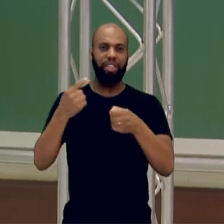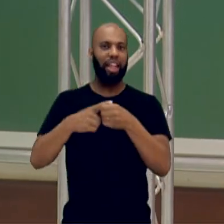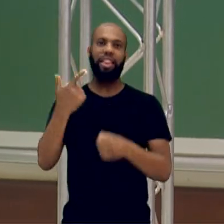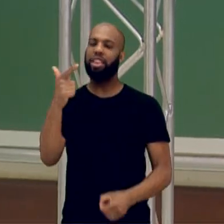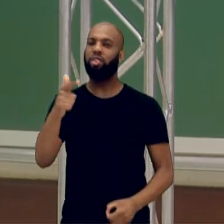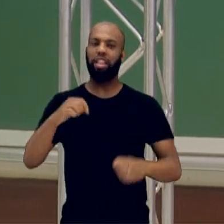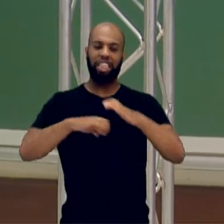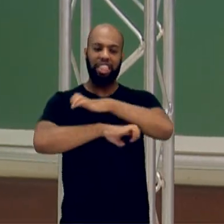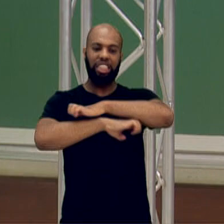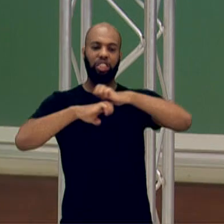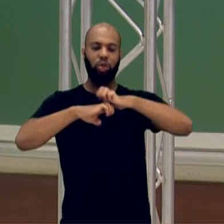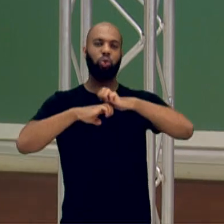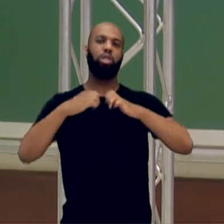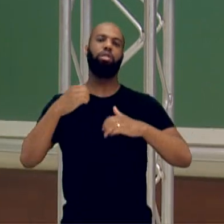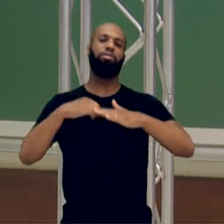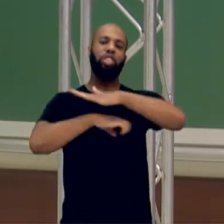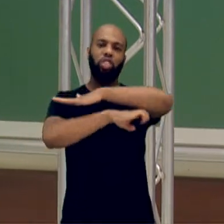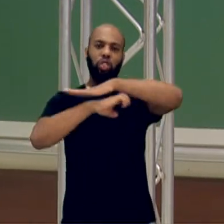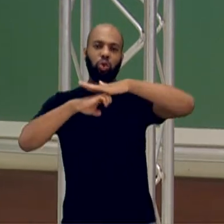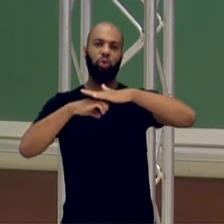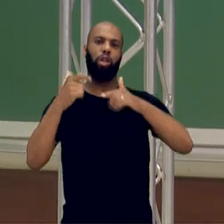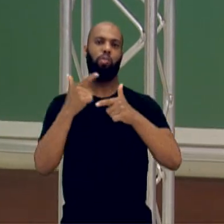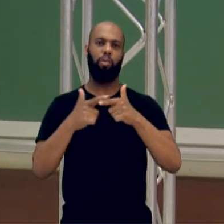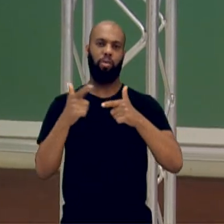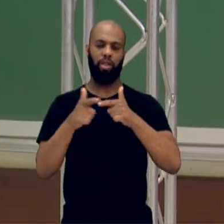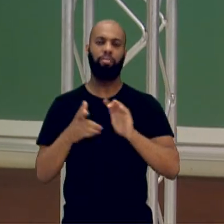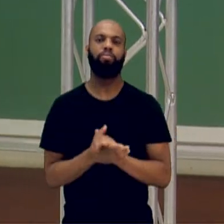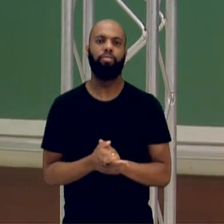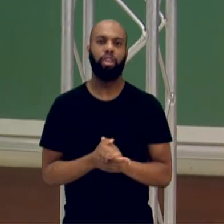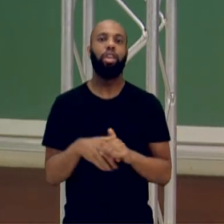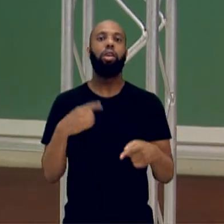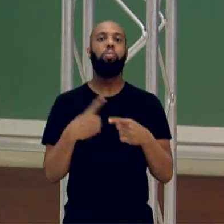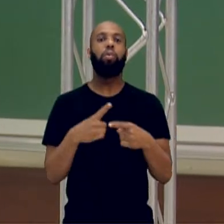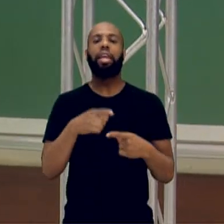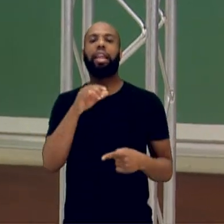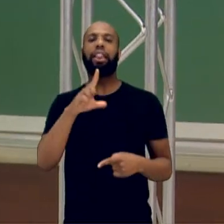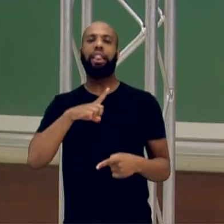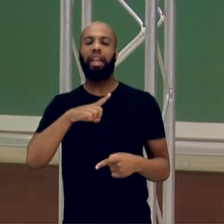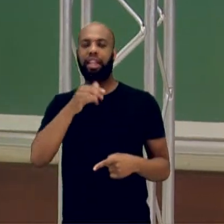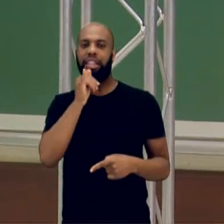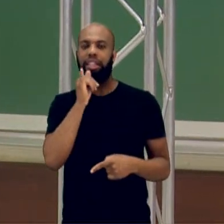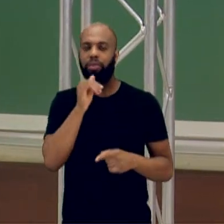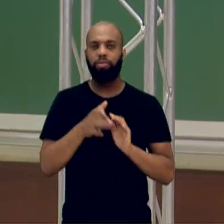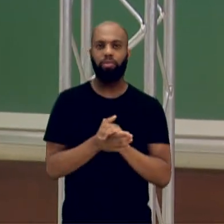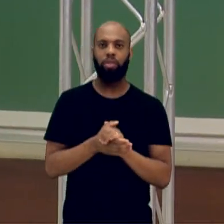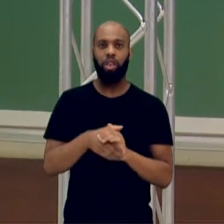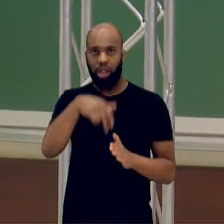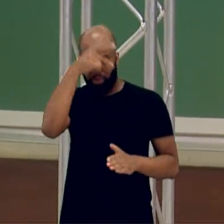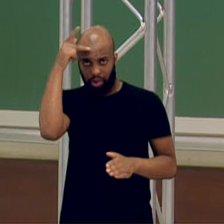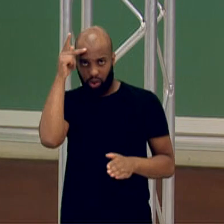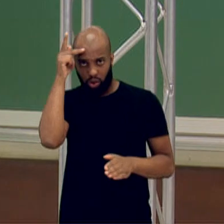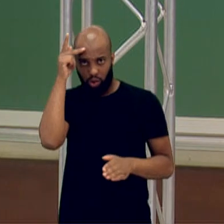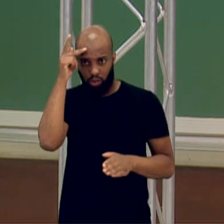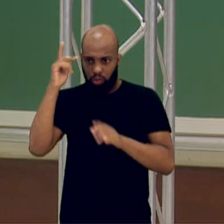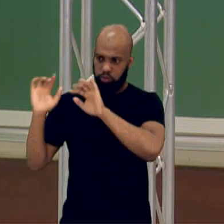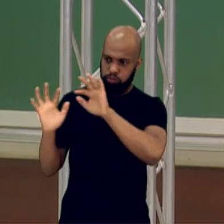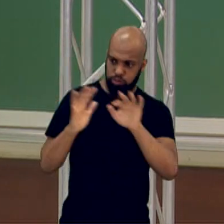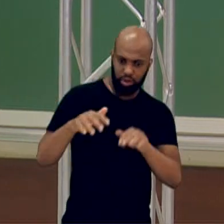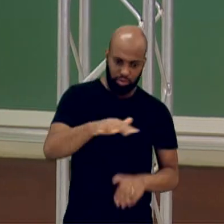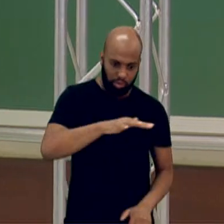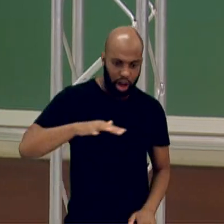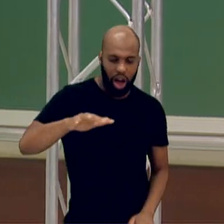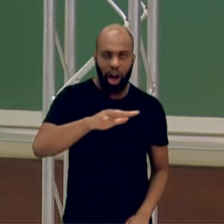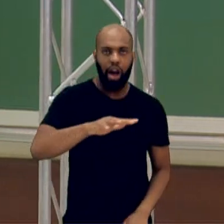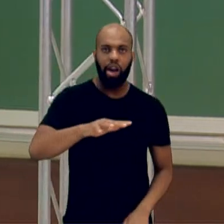graves problemas. Então, se eu tenho uma atração e uma grande concentração de população numa determinada área,